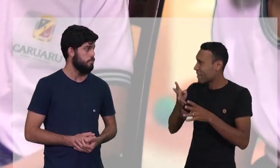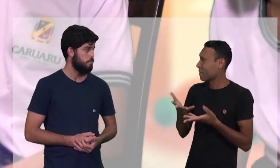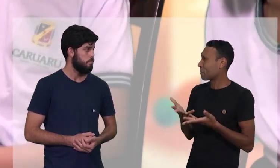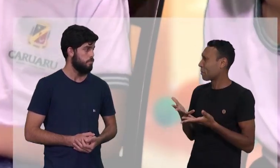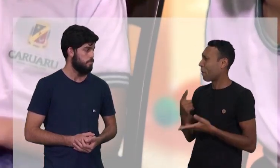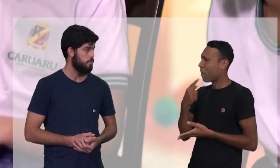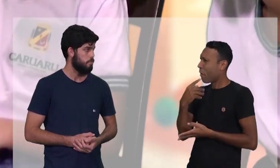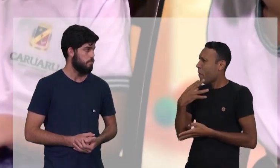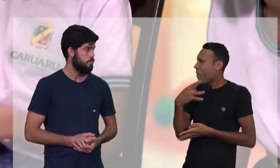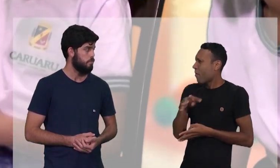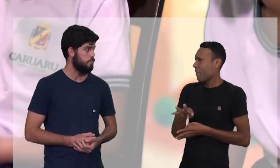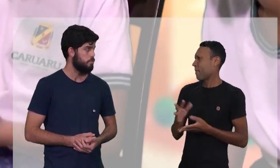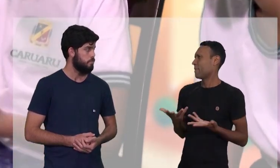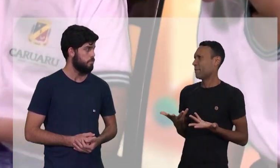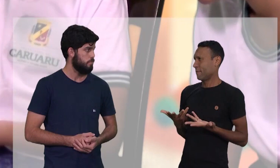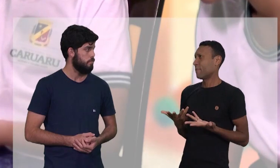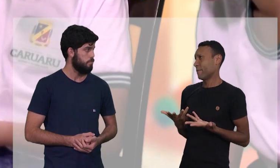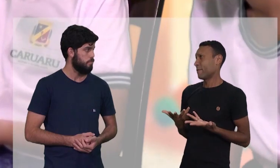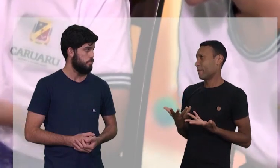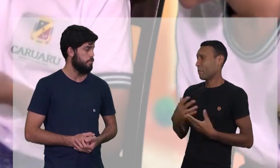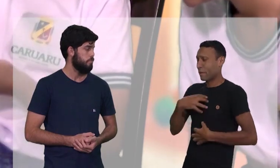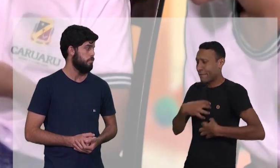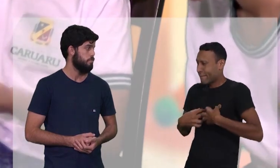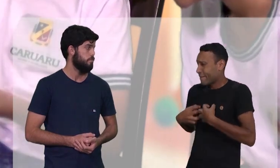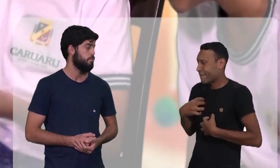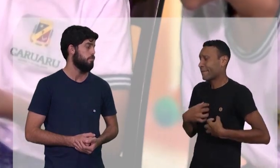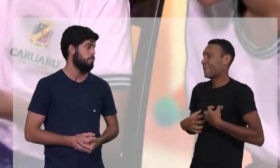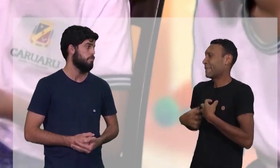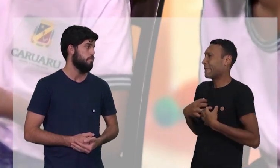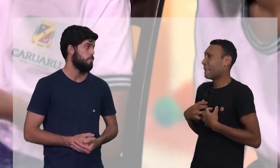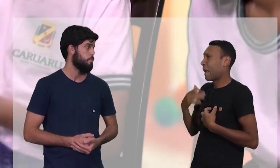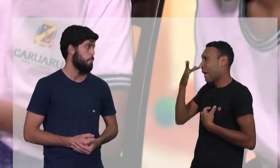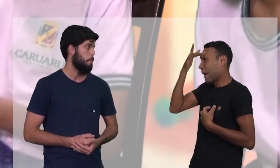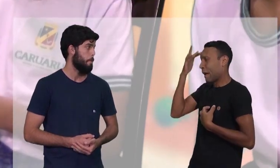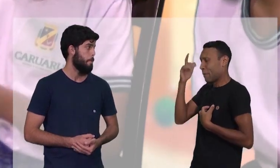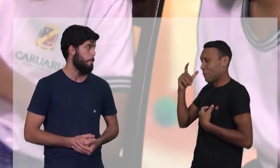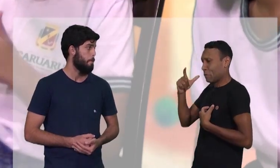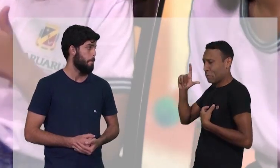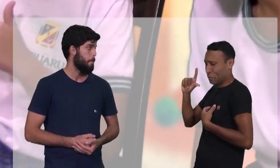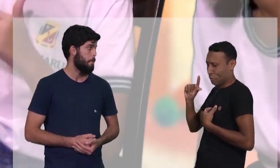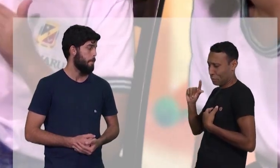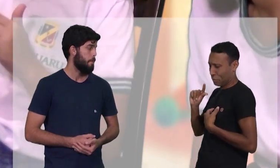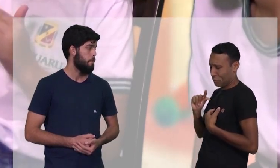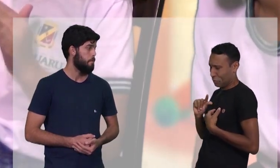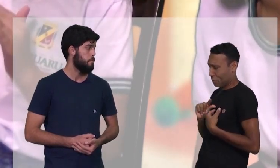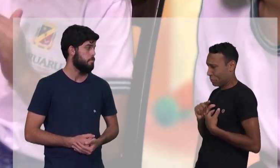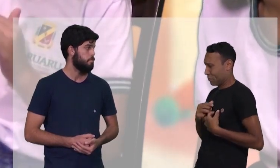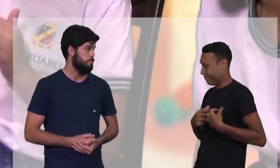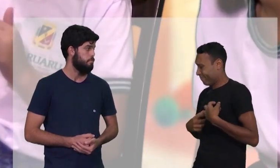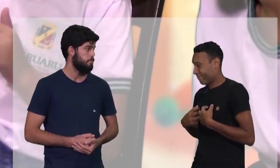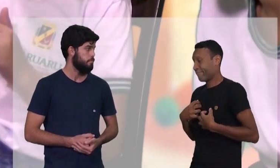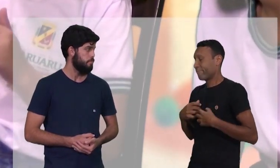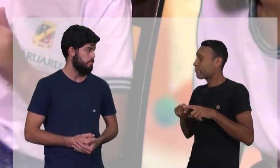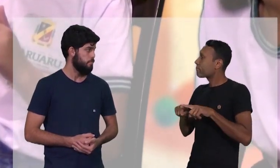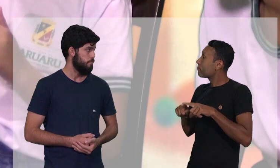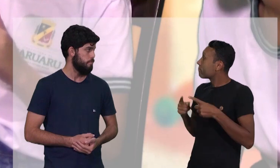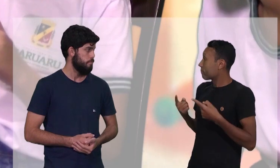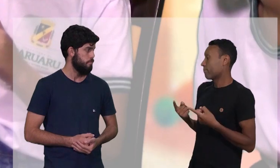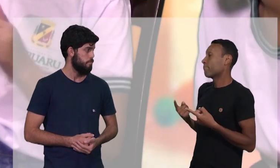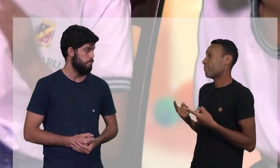faz, não sabe nada, não sabe o que a pessoa tá passando. Isso acaba deixando a autoestima da pessoa baixa,